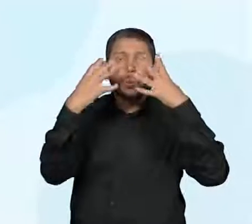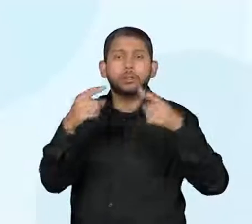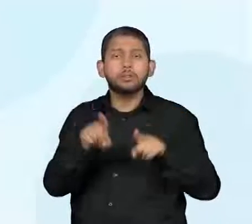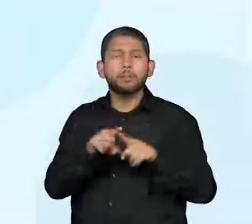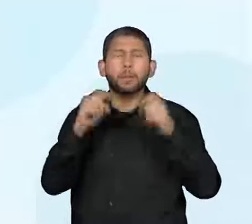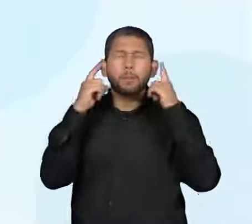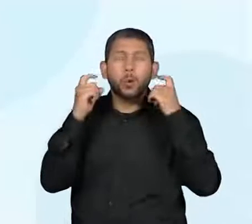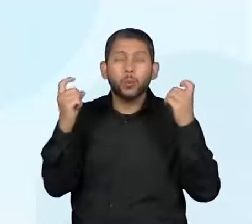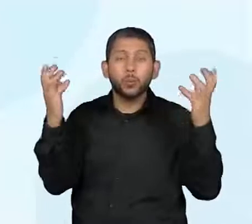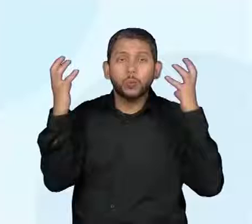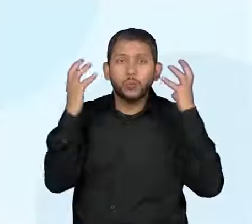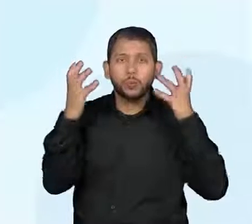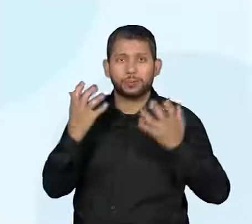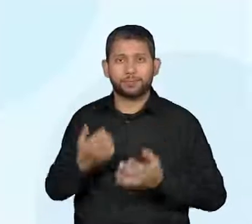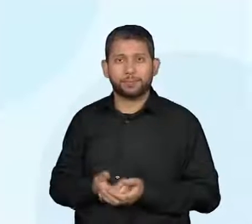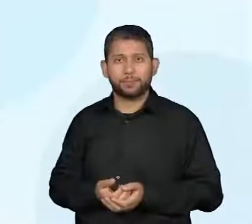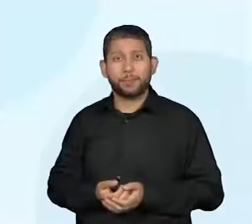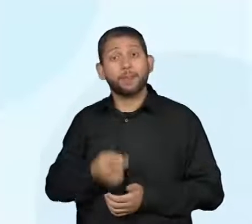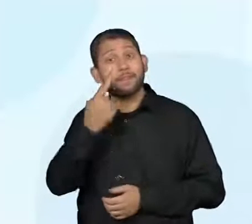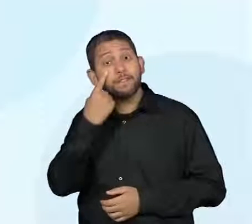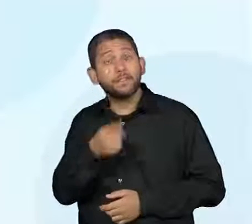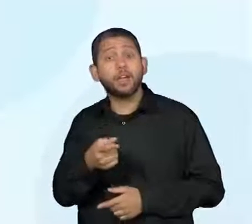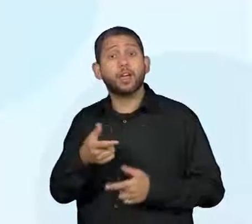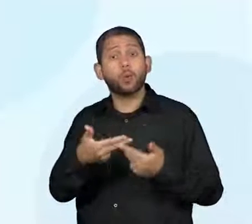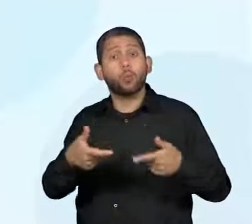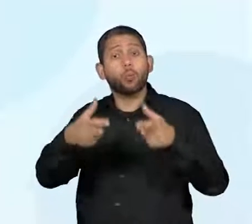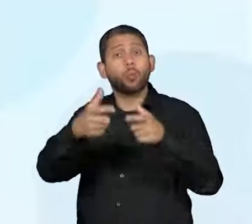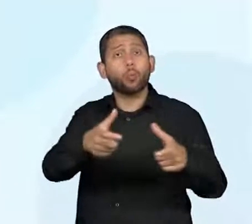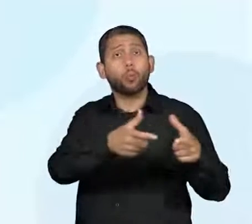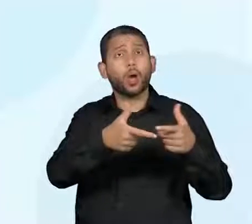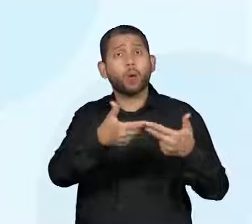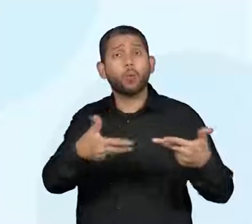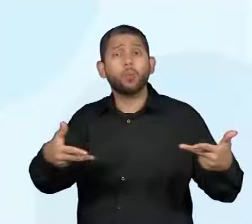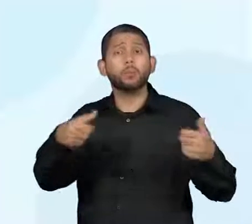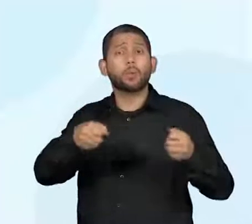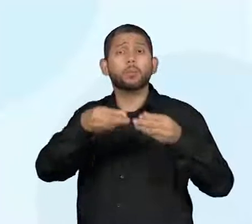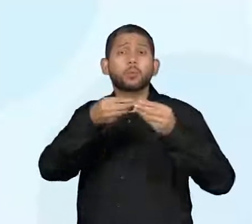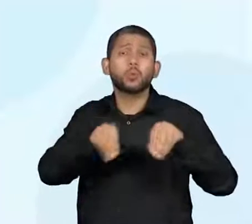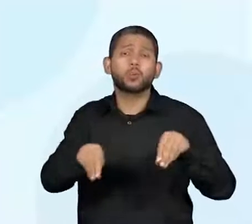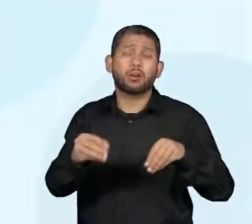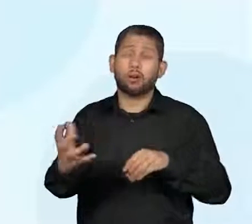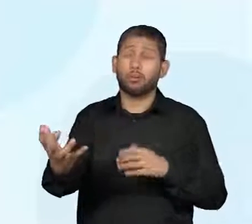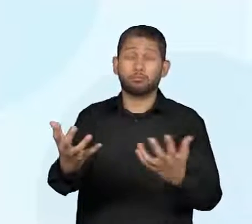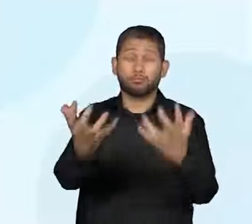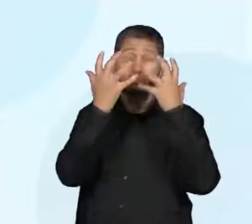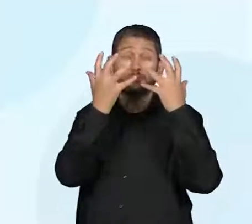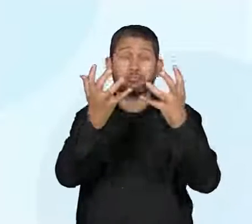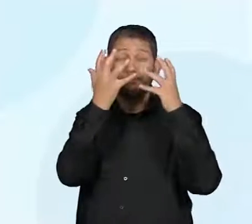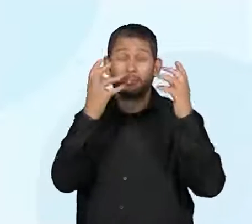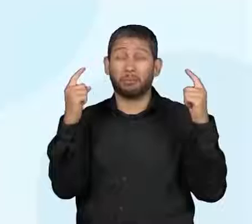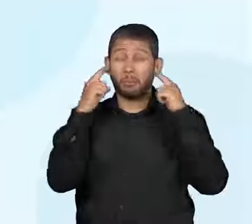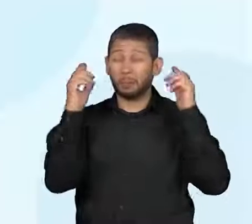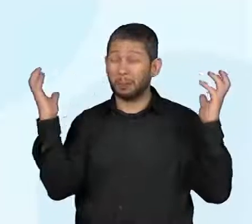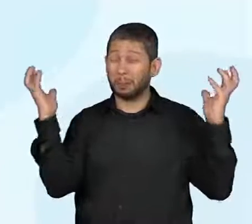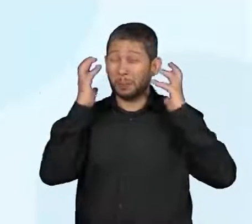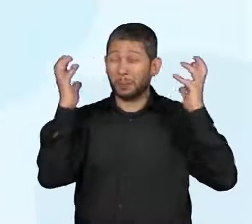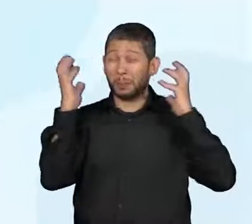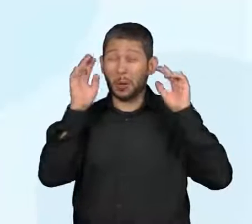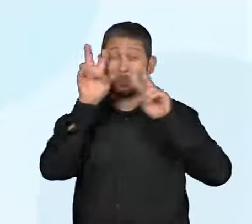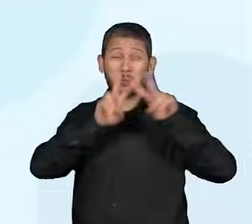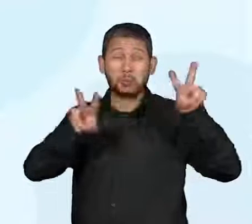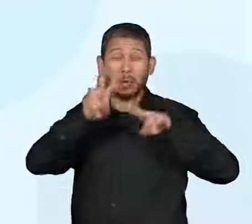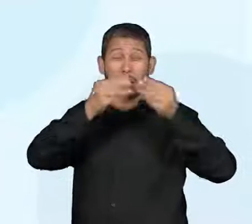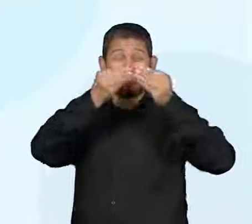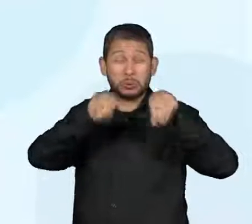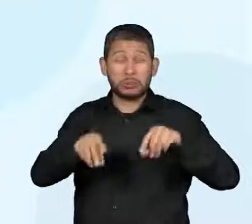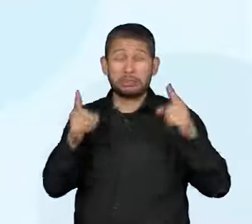reconhecer condições ambientais prejudiciais à saúde auditiva e visual. Muito bem, sendo que o objeto do